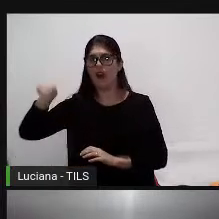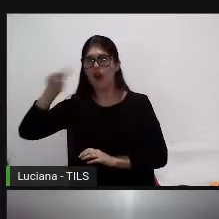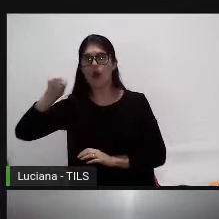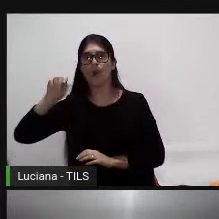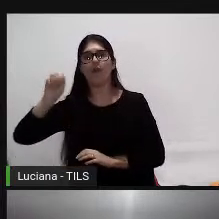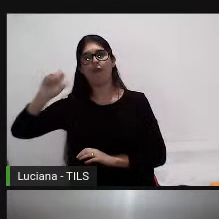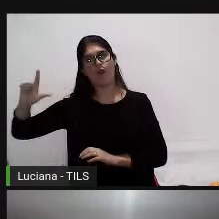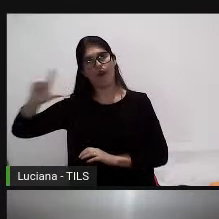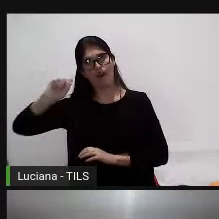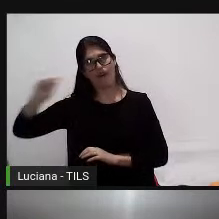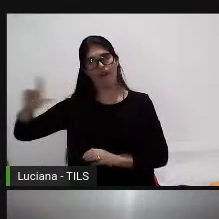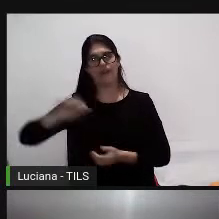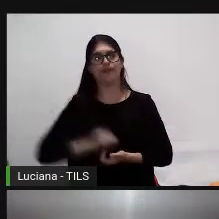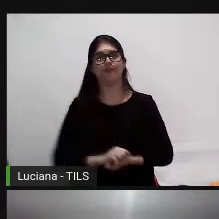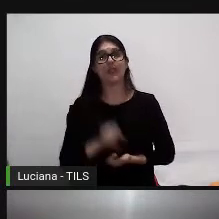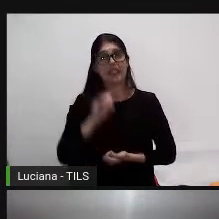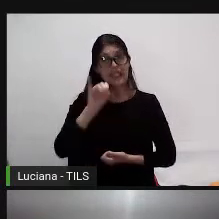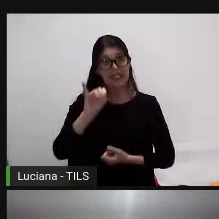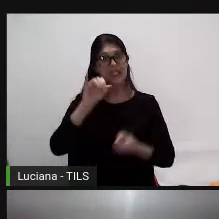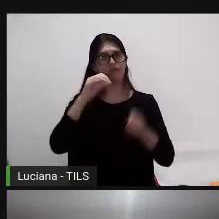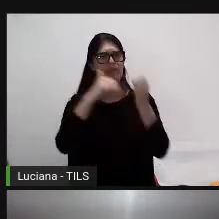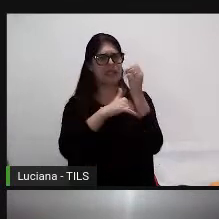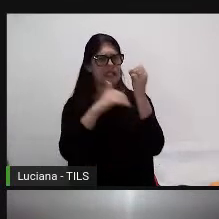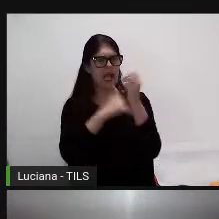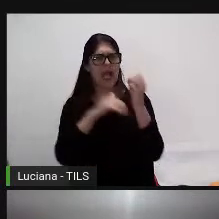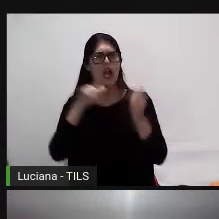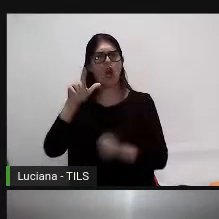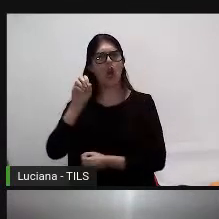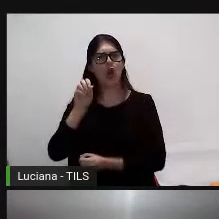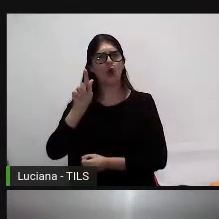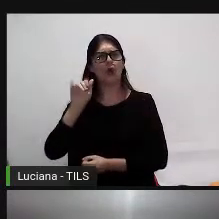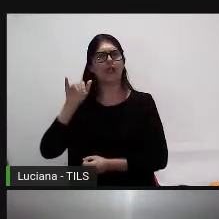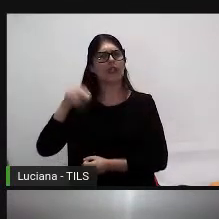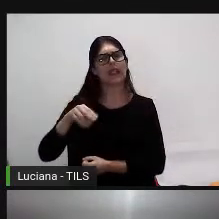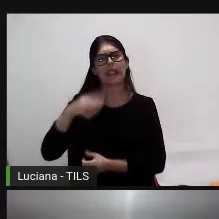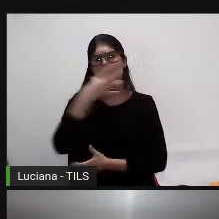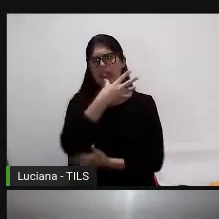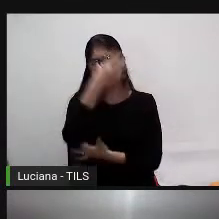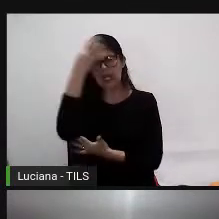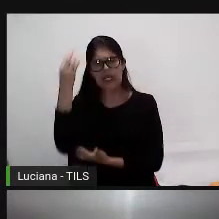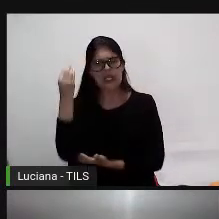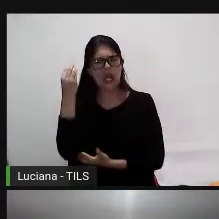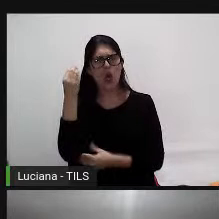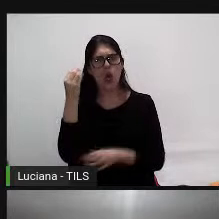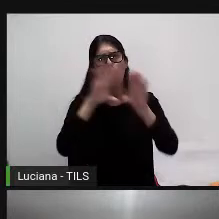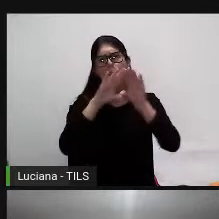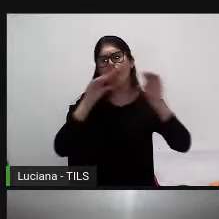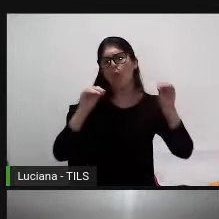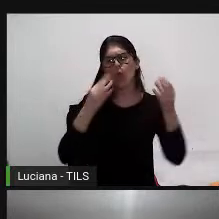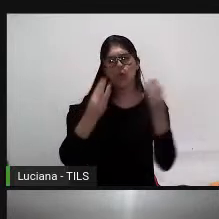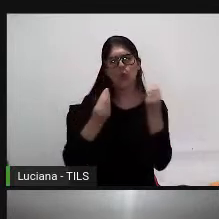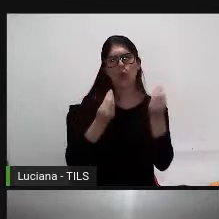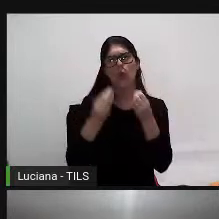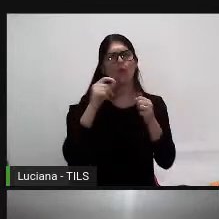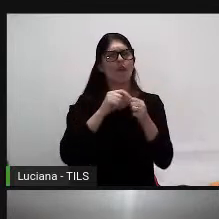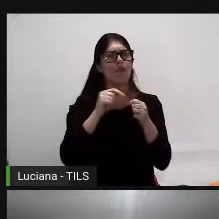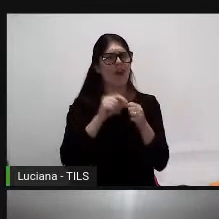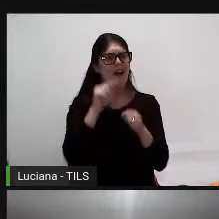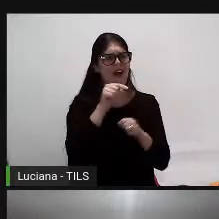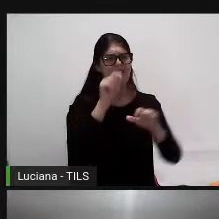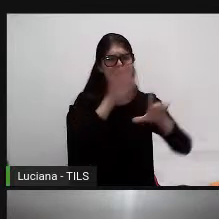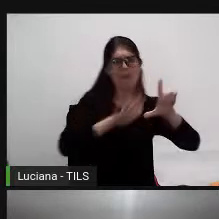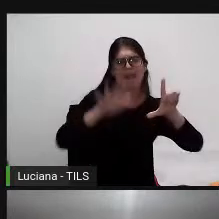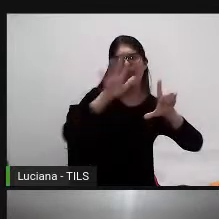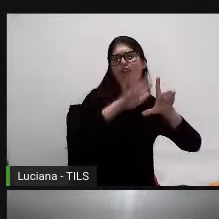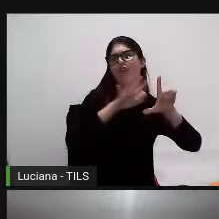Se o login e senha que vocês não sabem qual era, esqueceram, do Moodle, que é o ambiente virtual